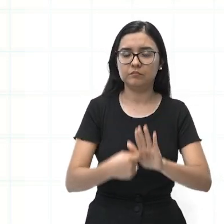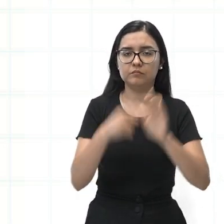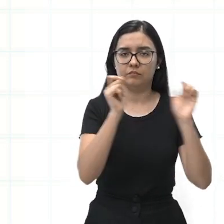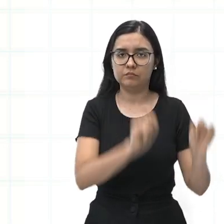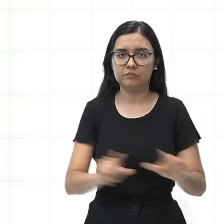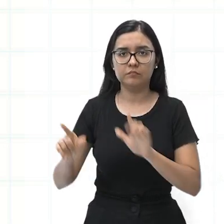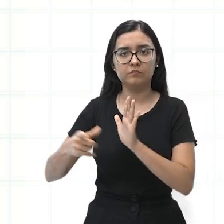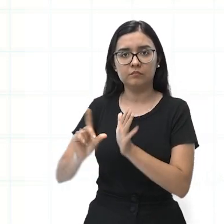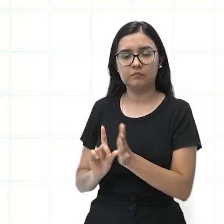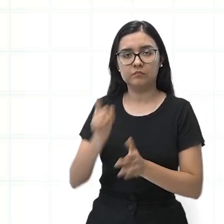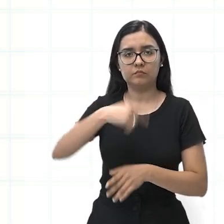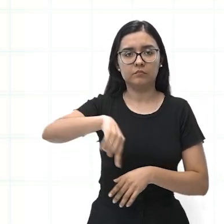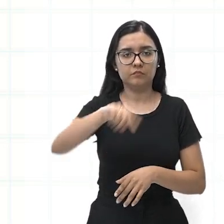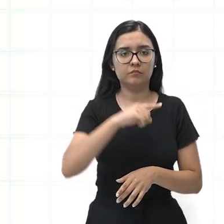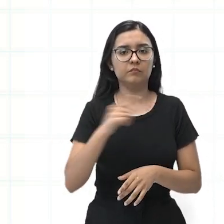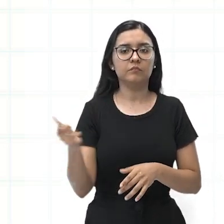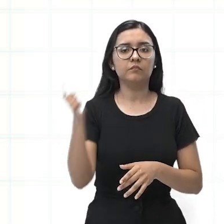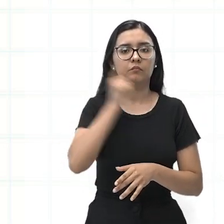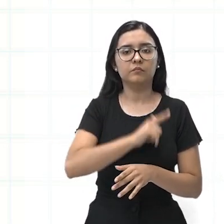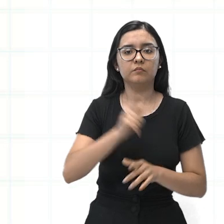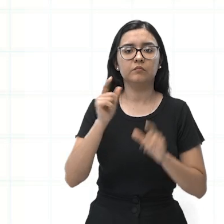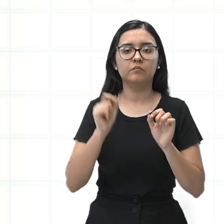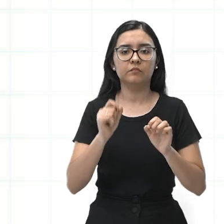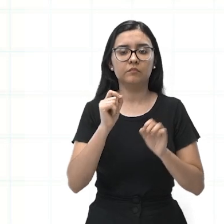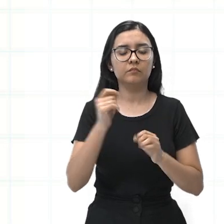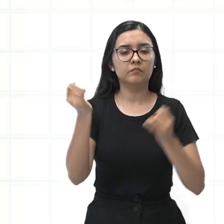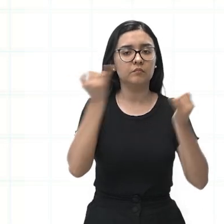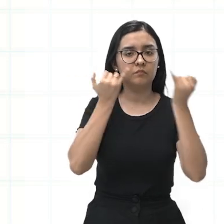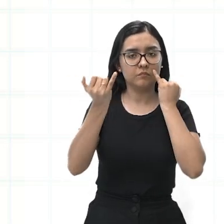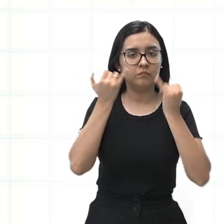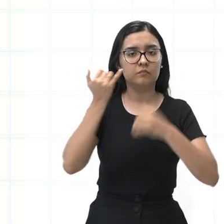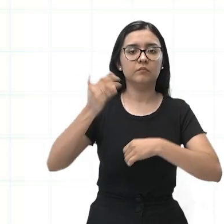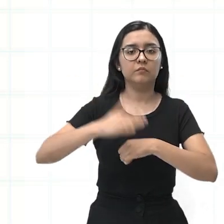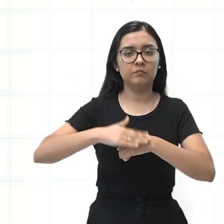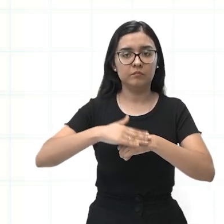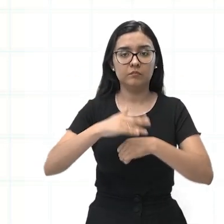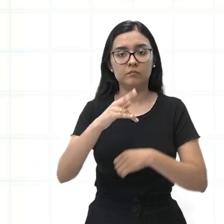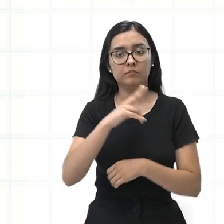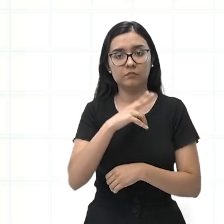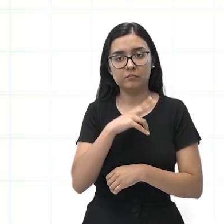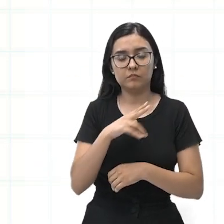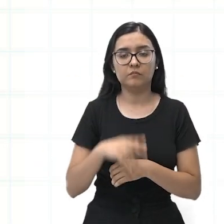slide anterior, vocês conseguem chegar a esse texto aqui, tá? Com informações pessoais.